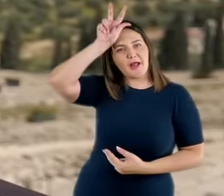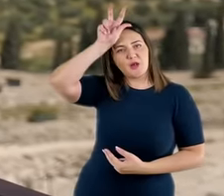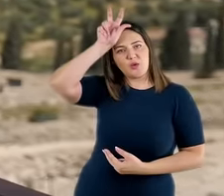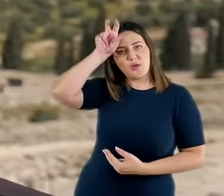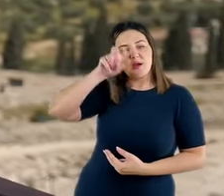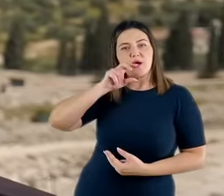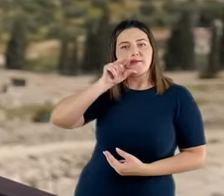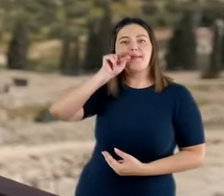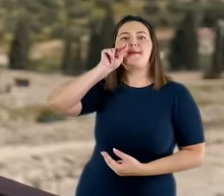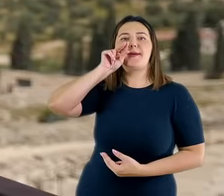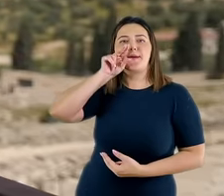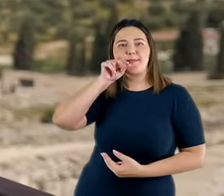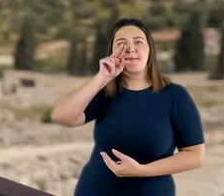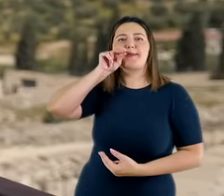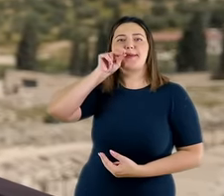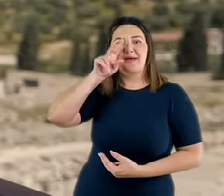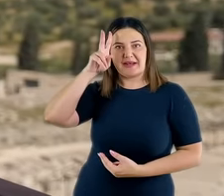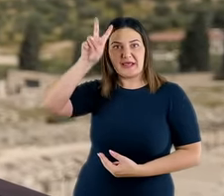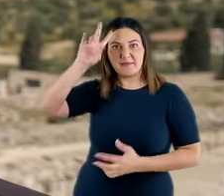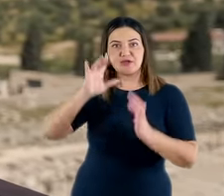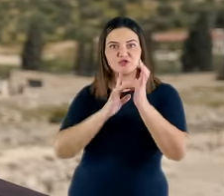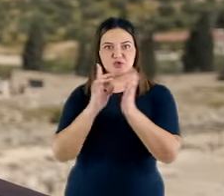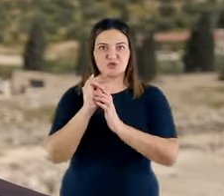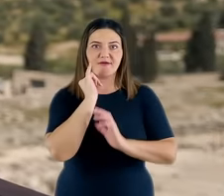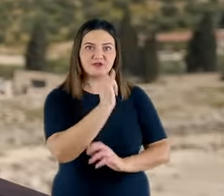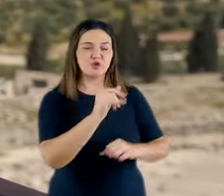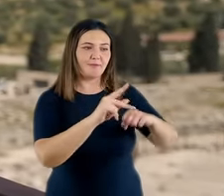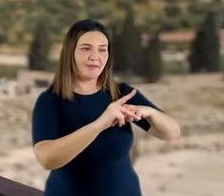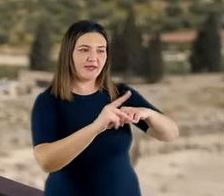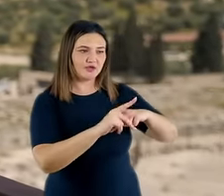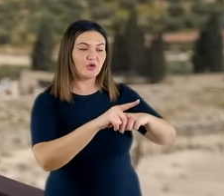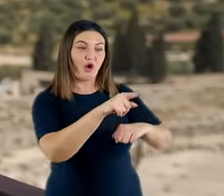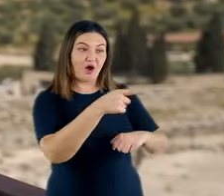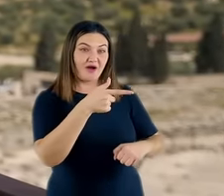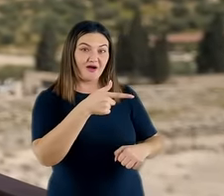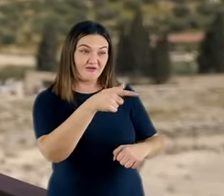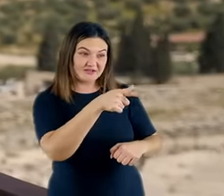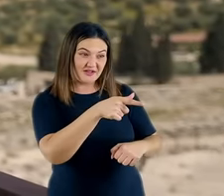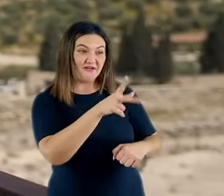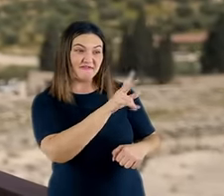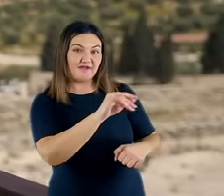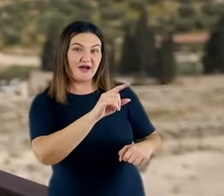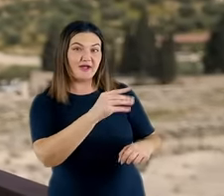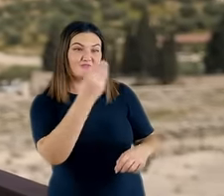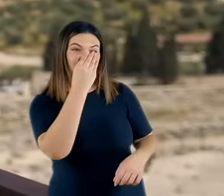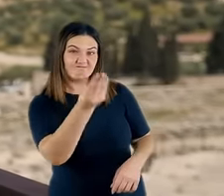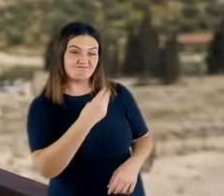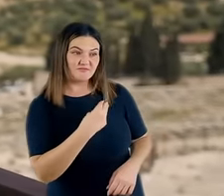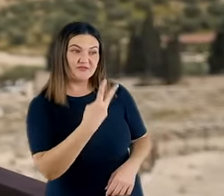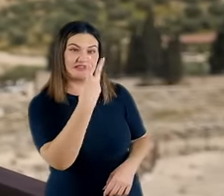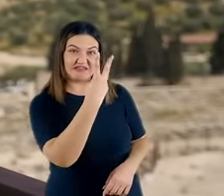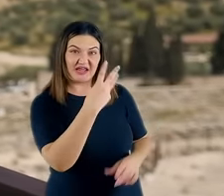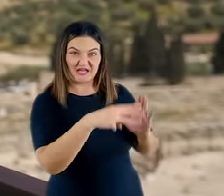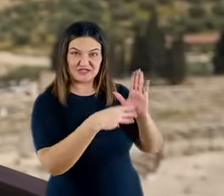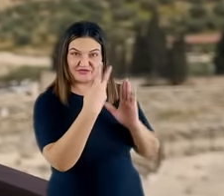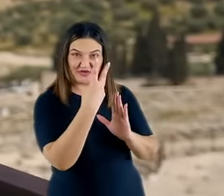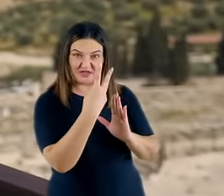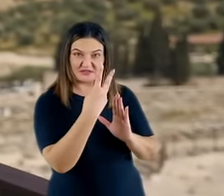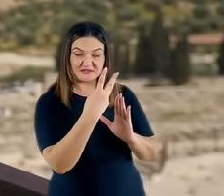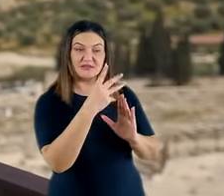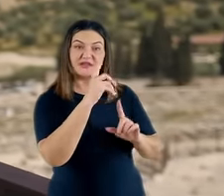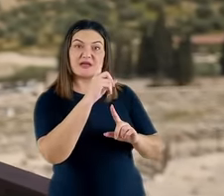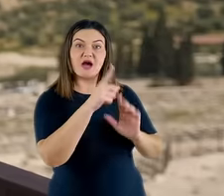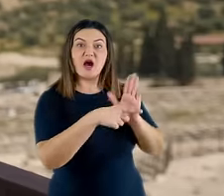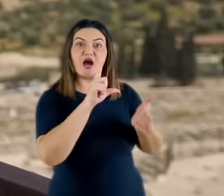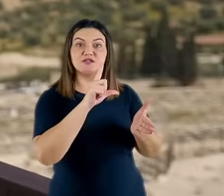galo cantou, porque Jesus havia dito a Pedro que antes que o galo cantasse, Pedro haveria de negá-lo 3 vezes.